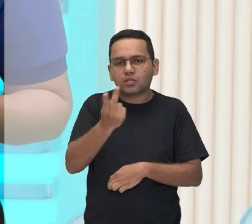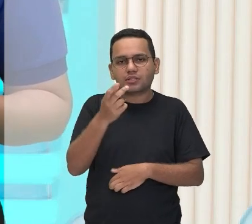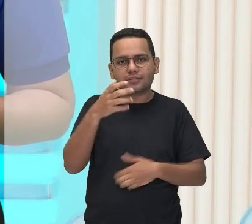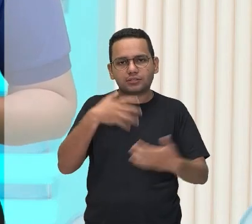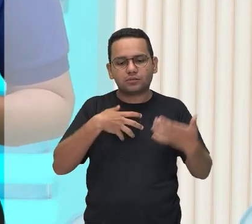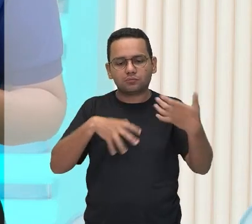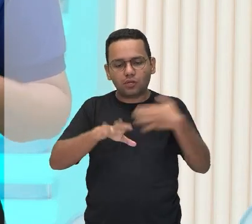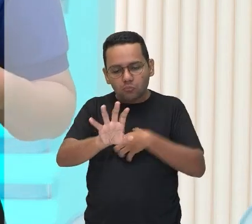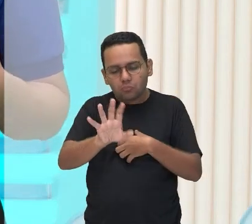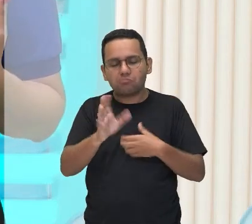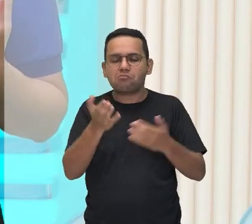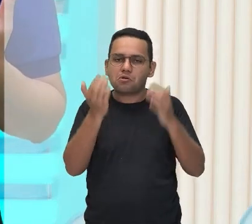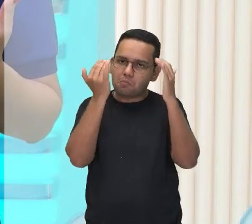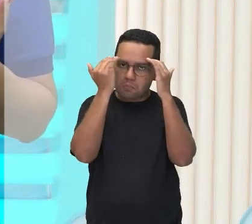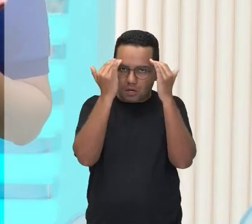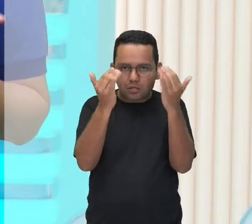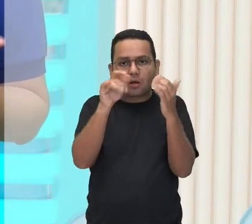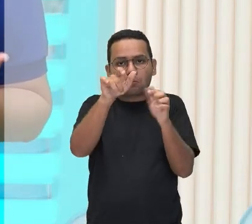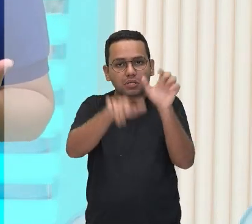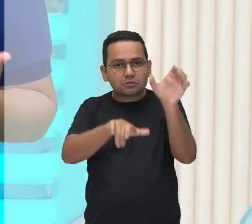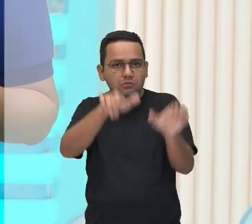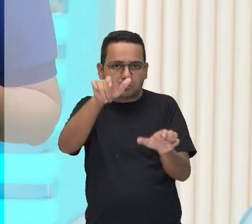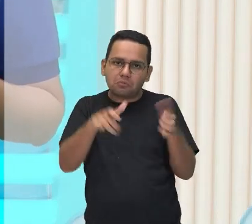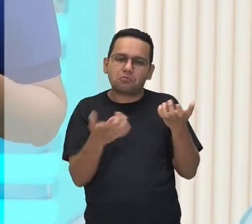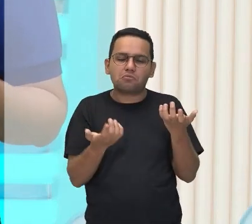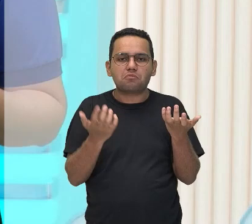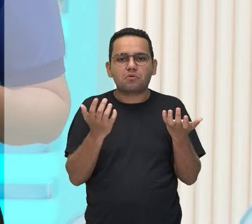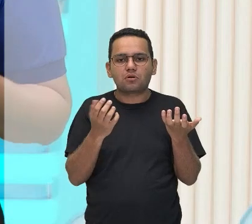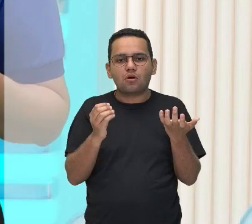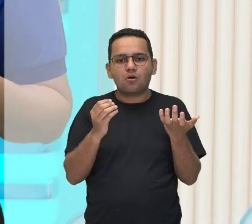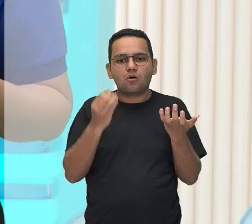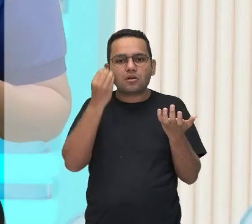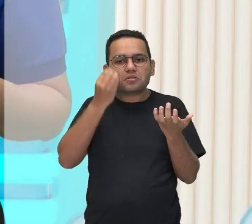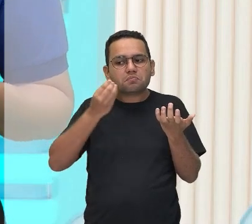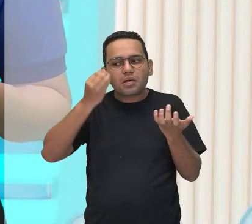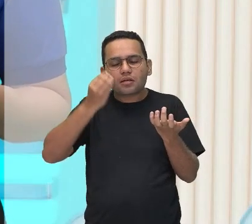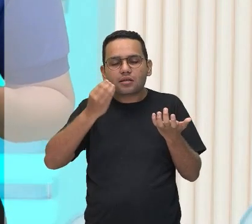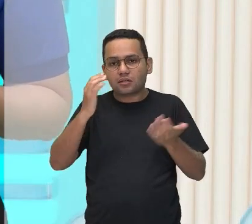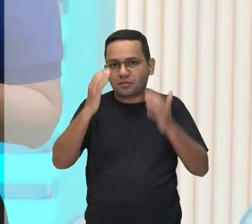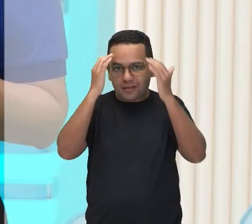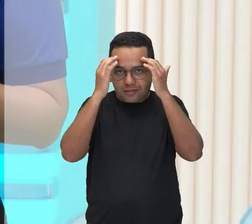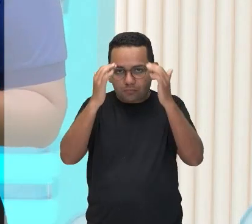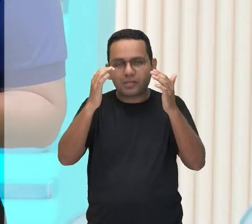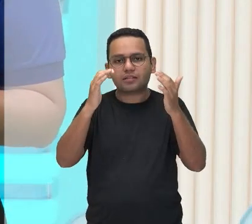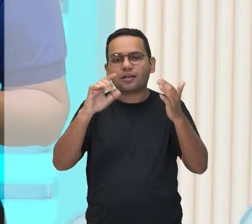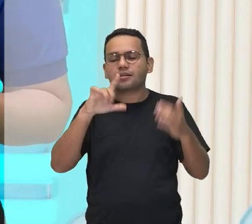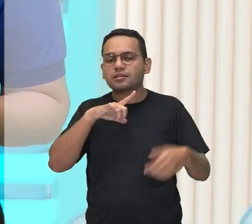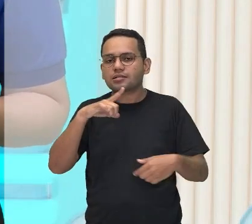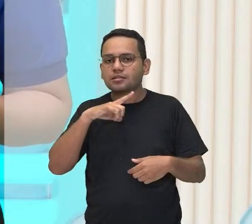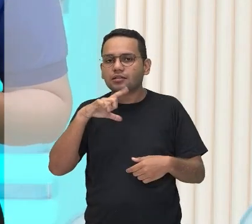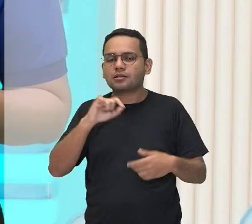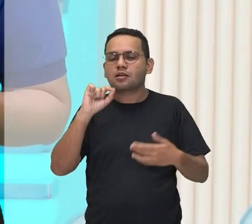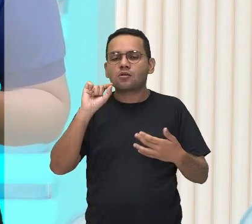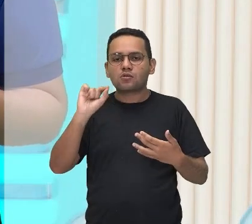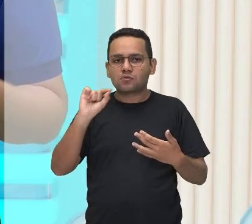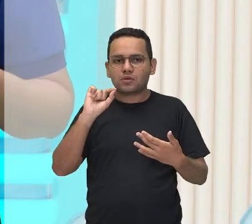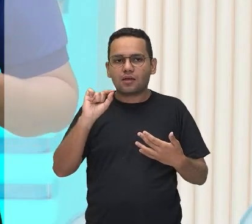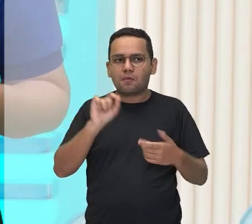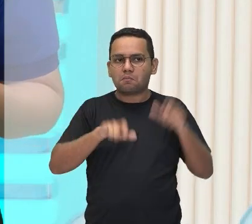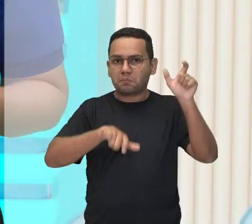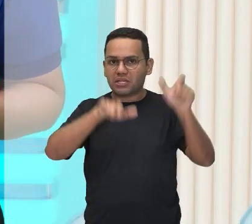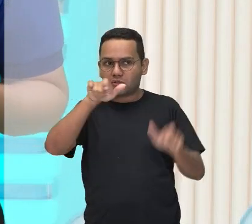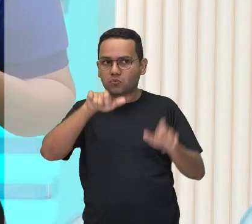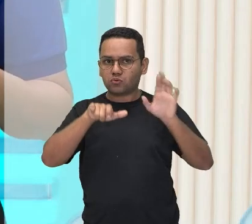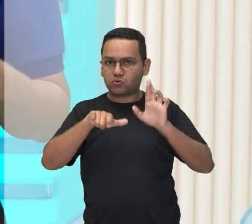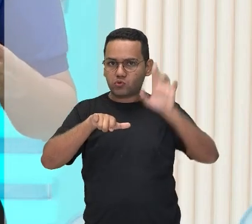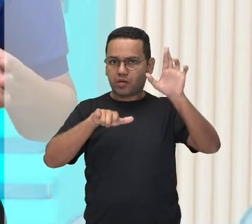o adversário, respeitar também os mais experientes, as questões hierárquicas dentro de uma luta. Isso é super importante. Não